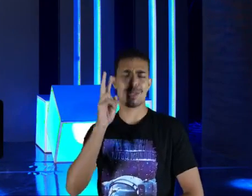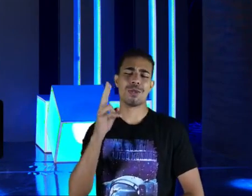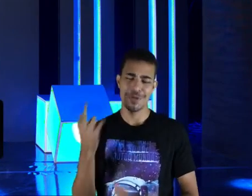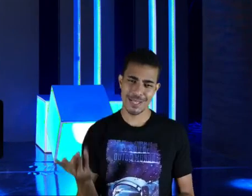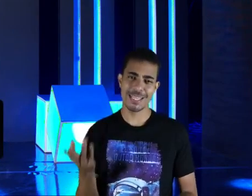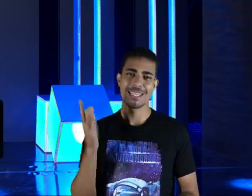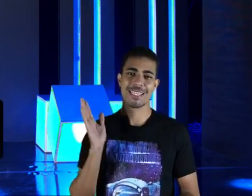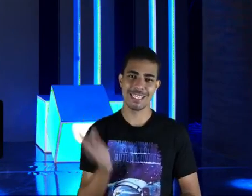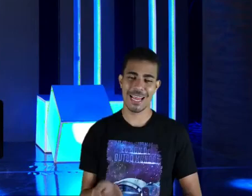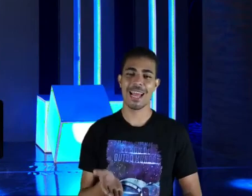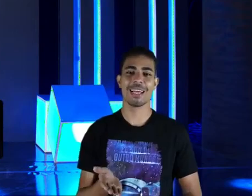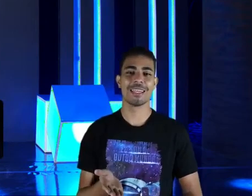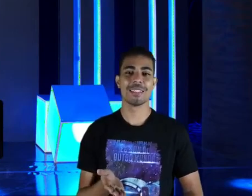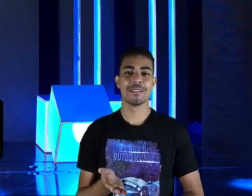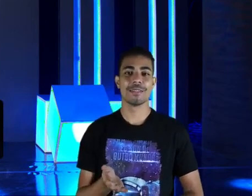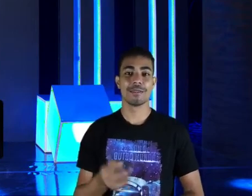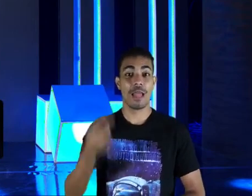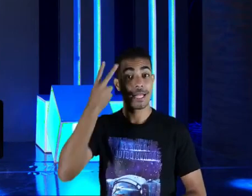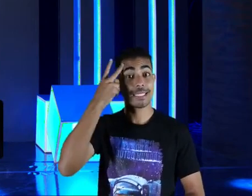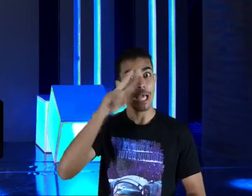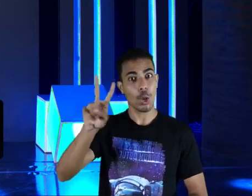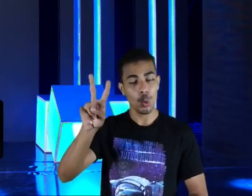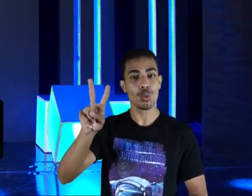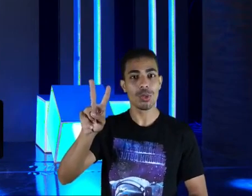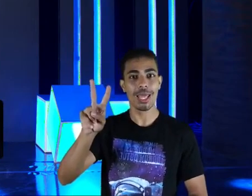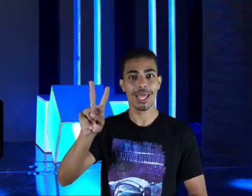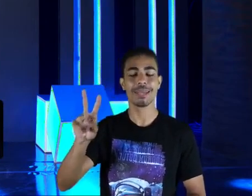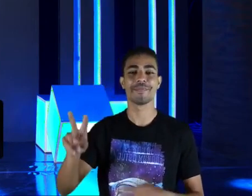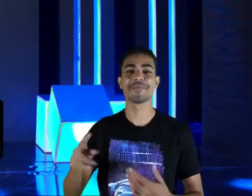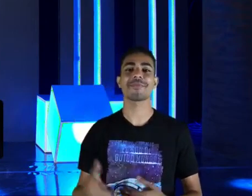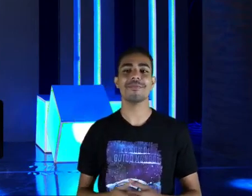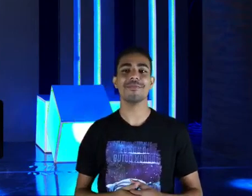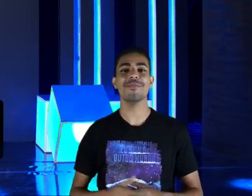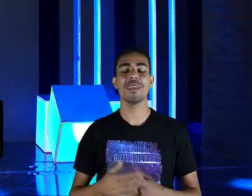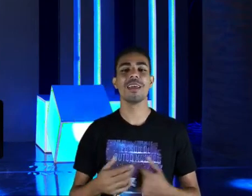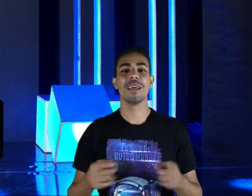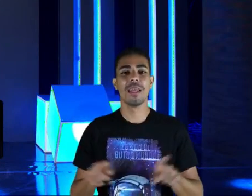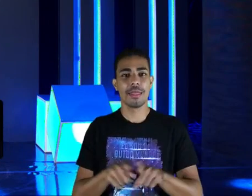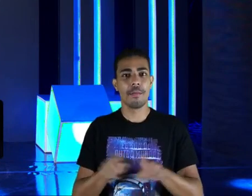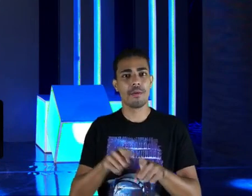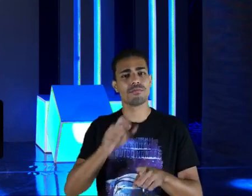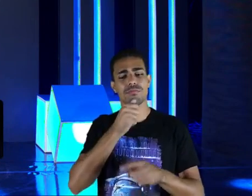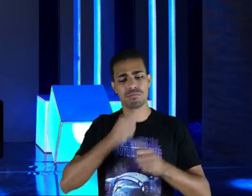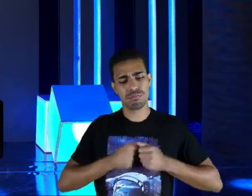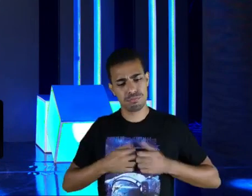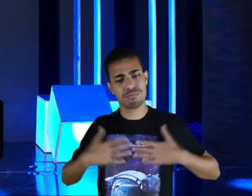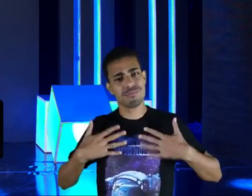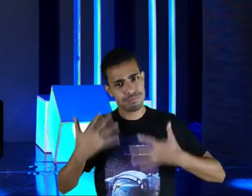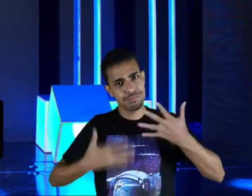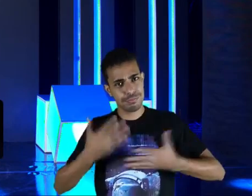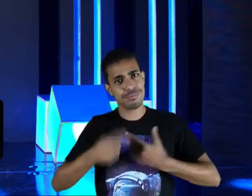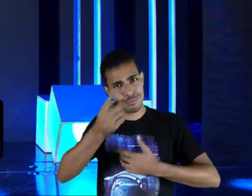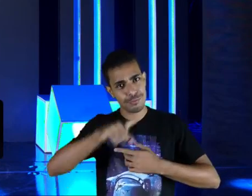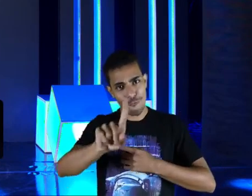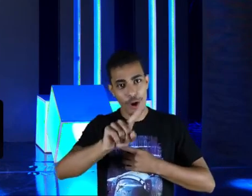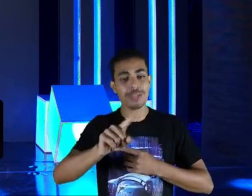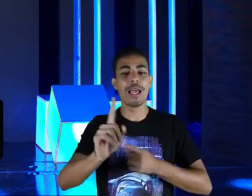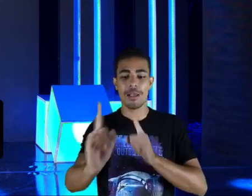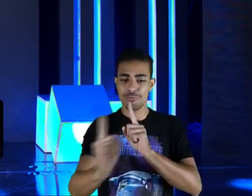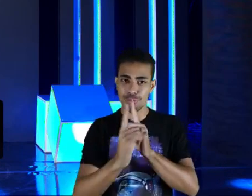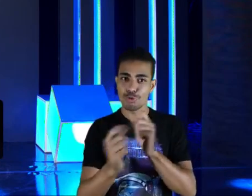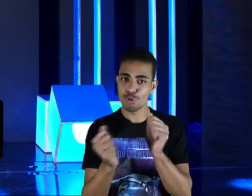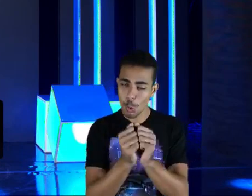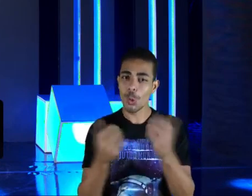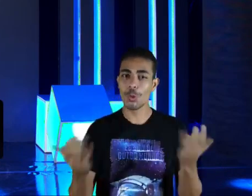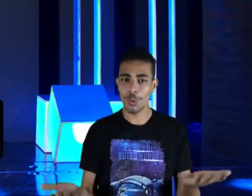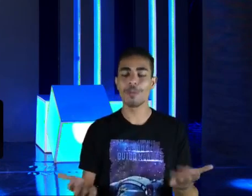empolgados. Vem coisa muito boa por aí, como já foi mencionado. E a alegria nossa aí de receber você nesta hora muito, mas muito especial. Daqui a